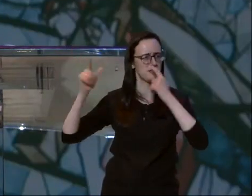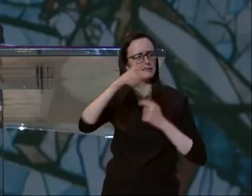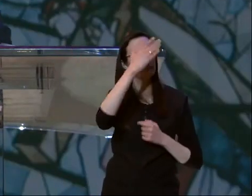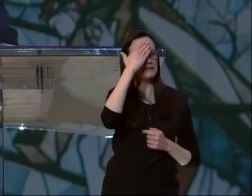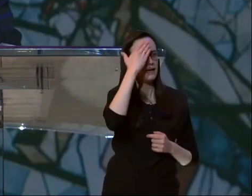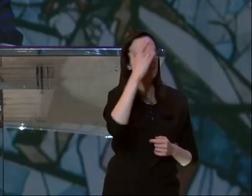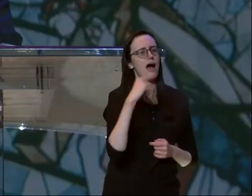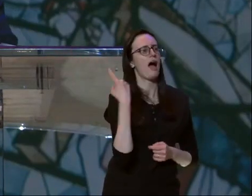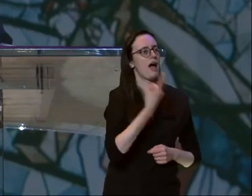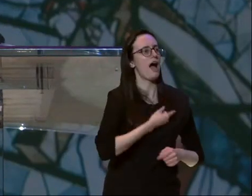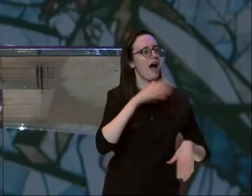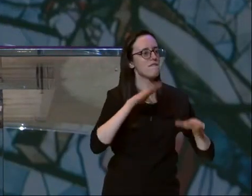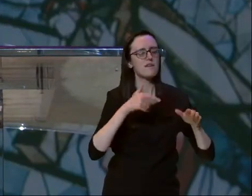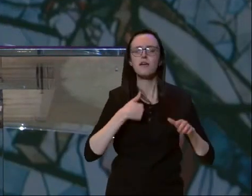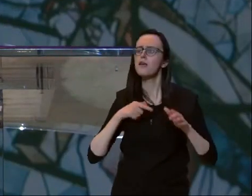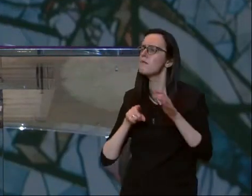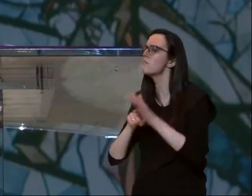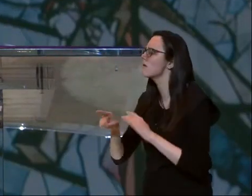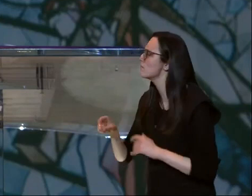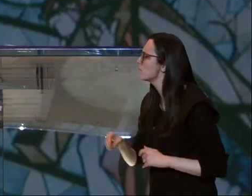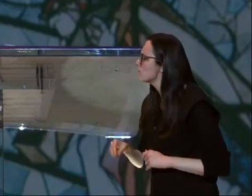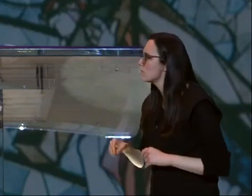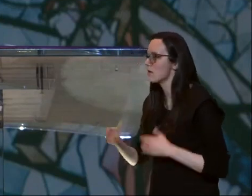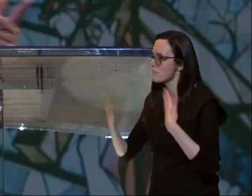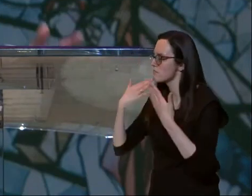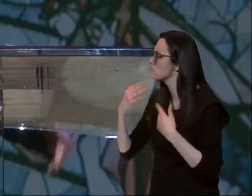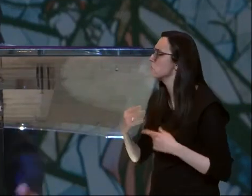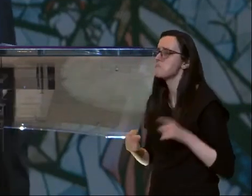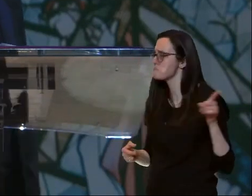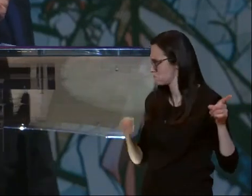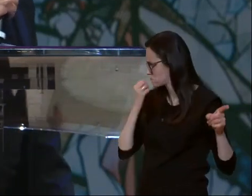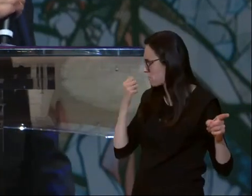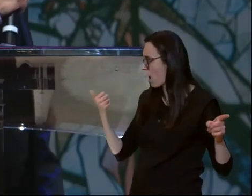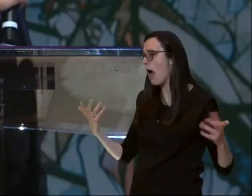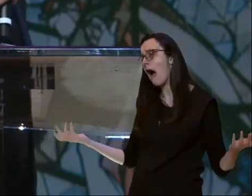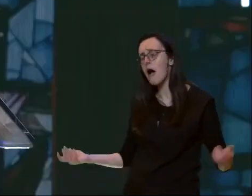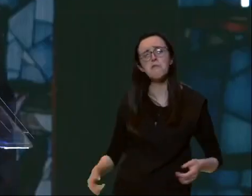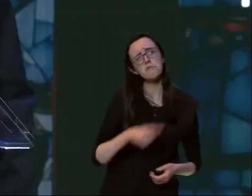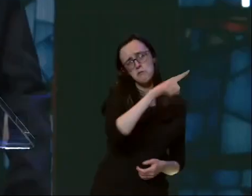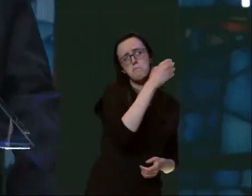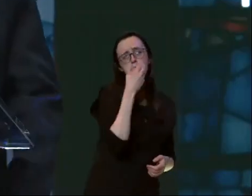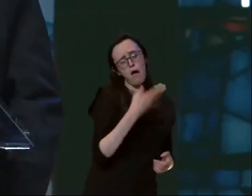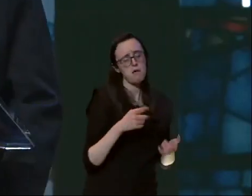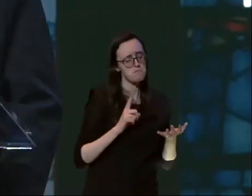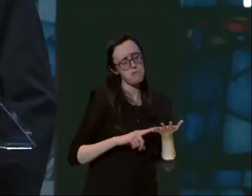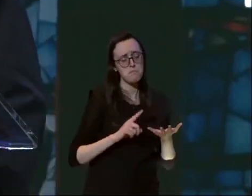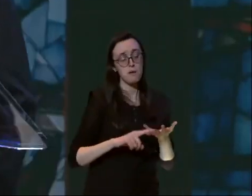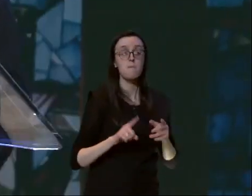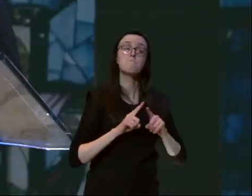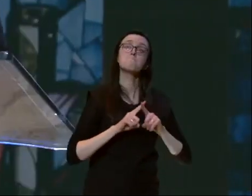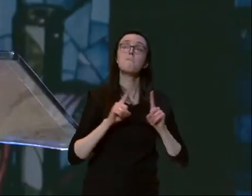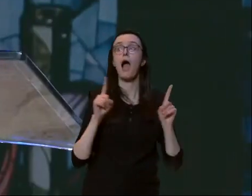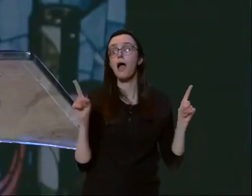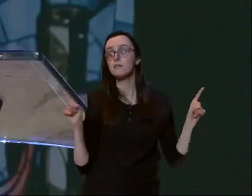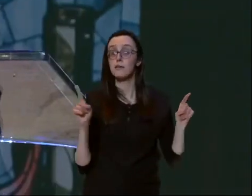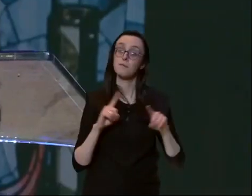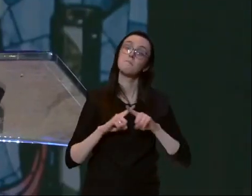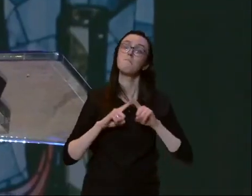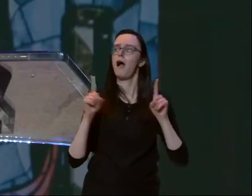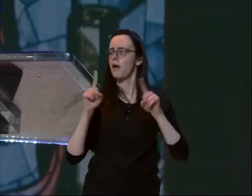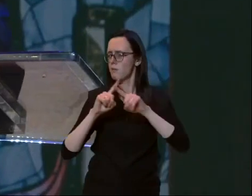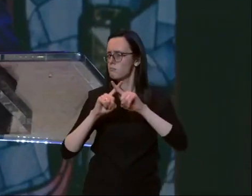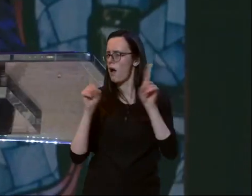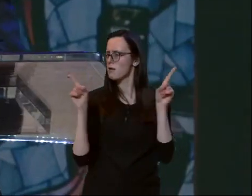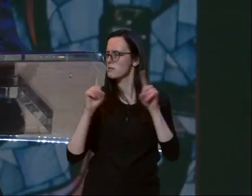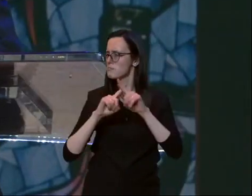viram quando a gente pergunta sobre alguém? O que você fala sobre fulano? Ah, fulano é assim, assim. Mas,